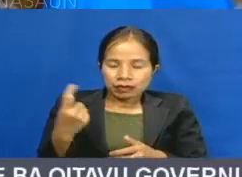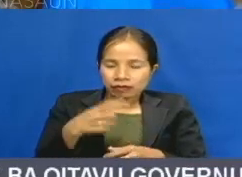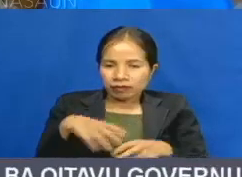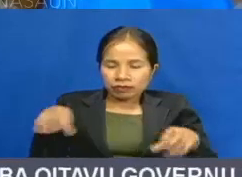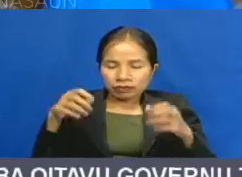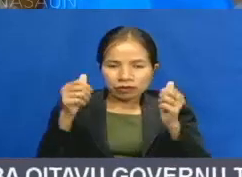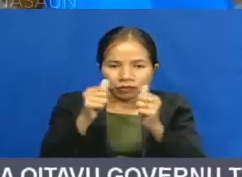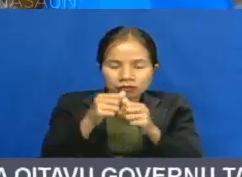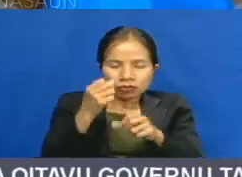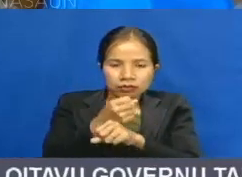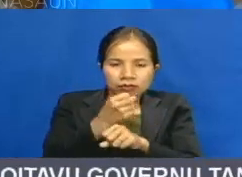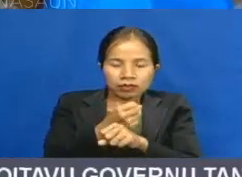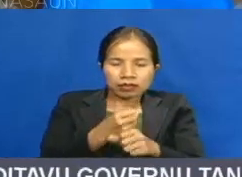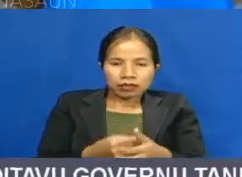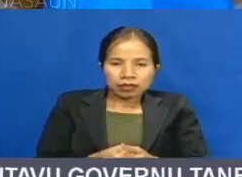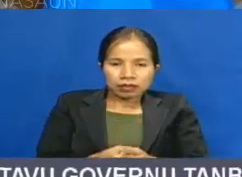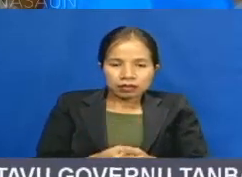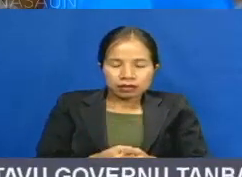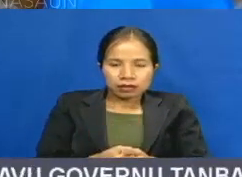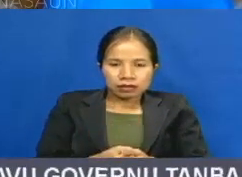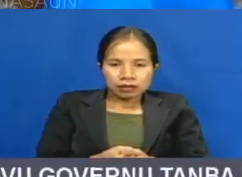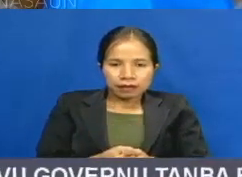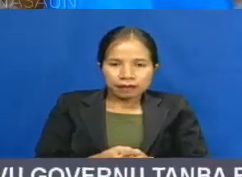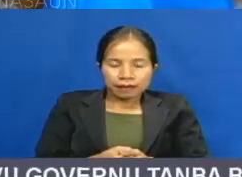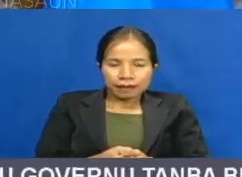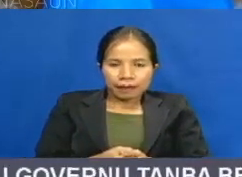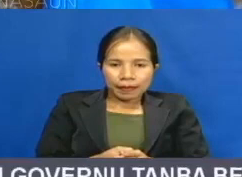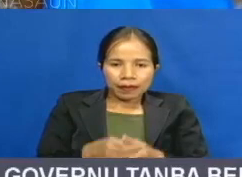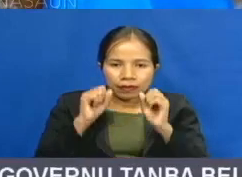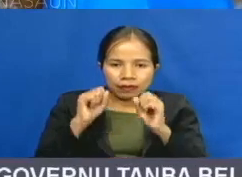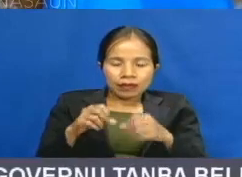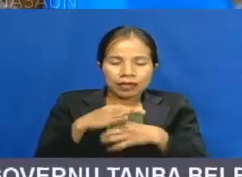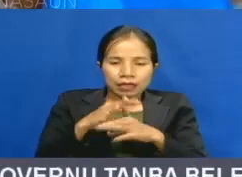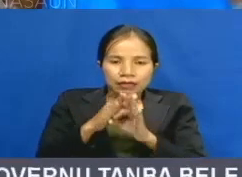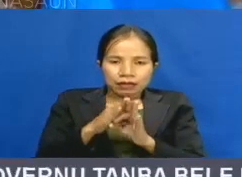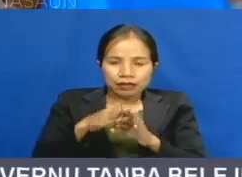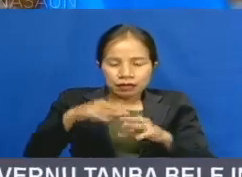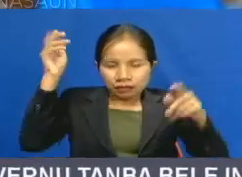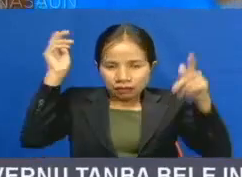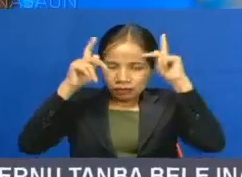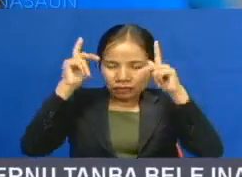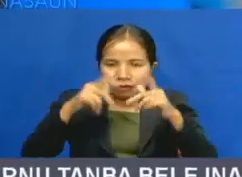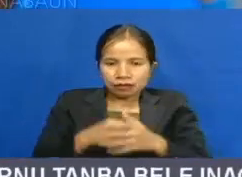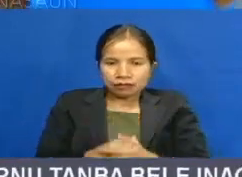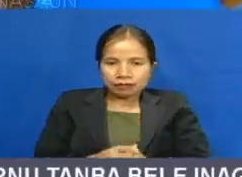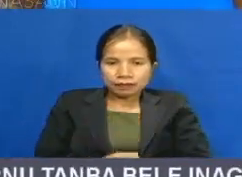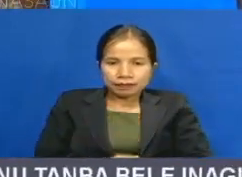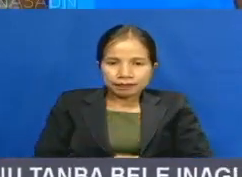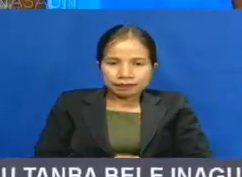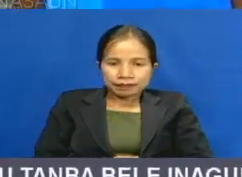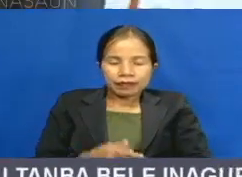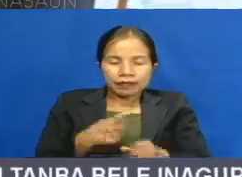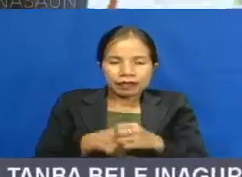makas hodi bele resolve problema né e